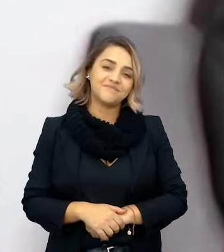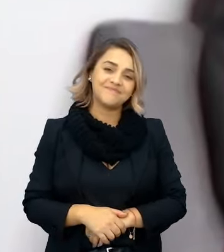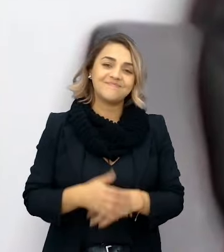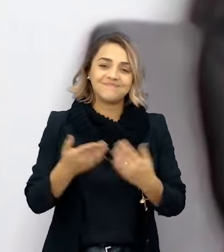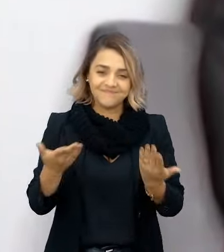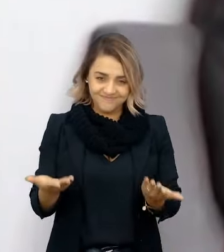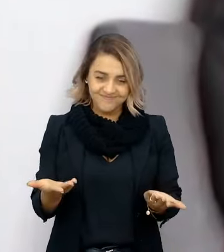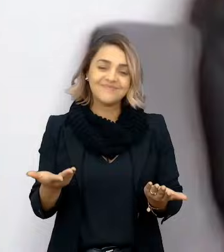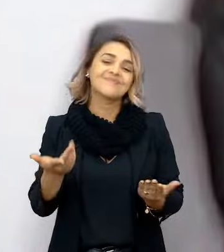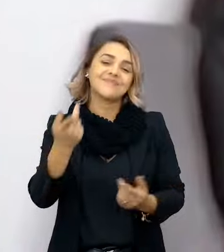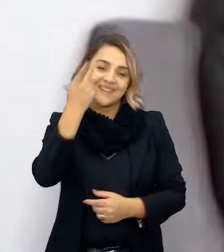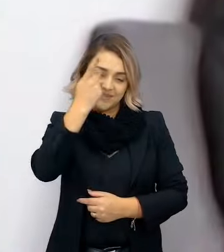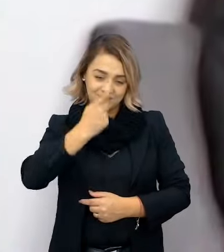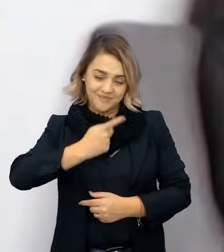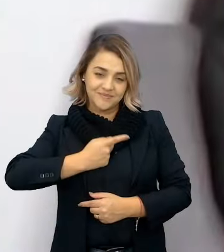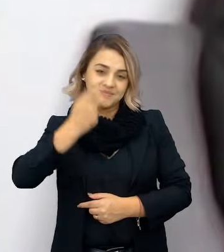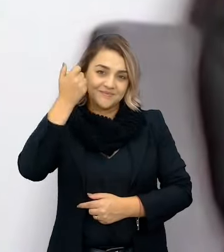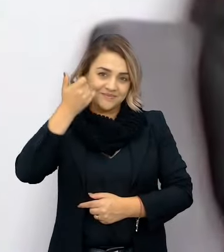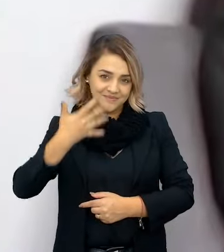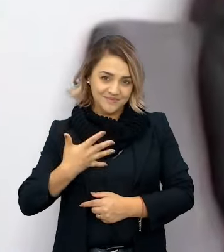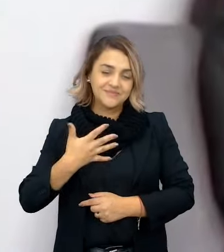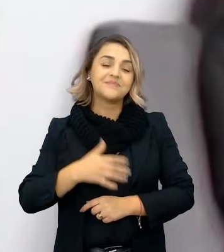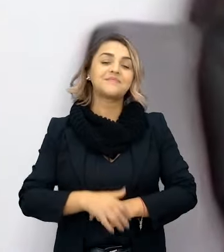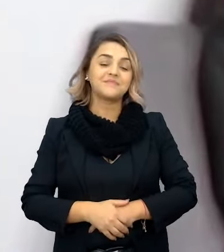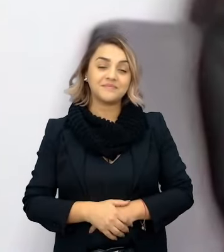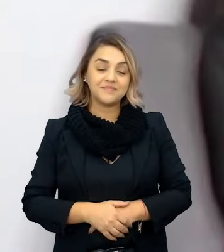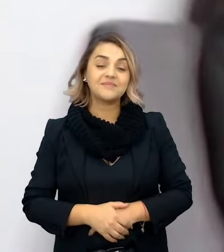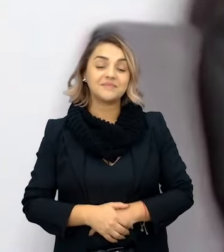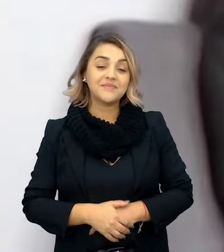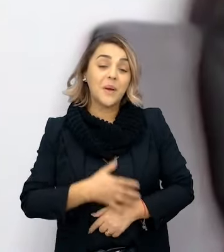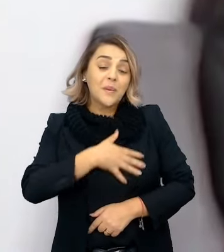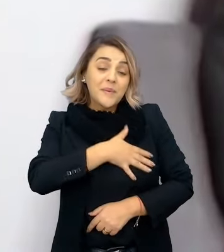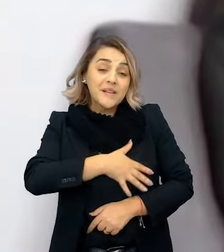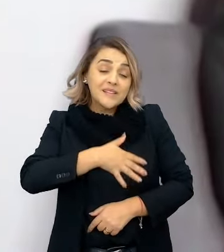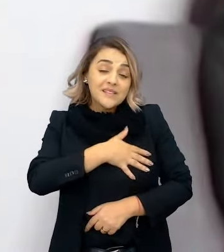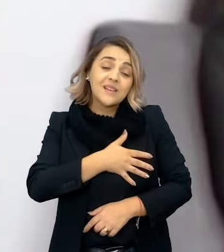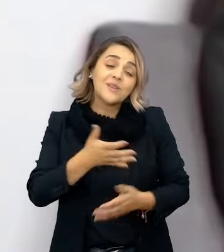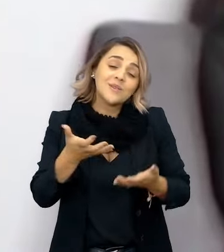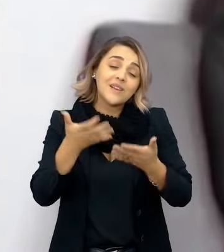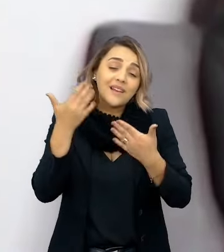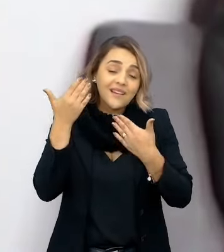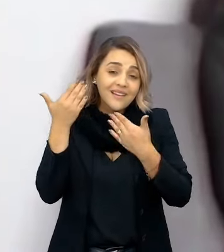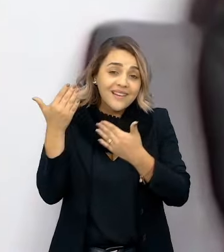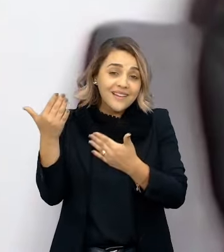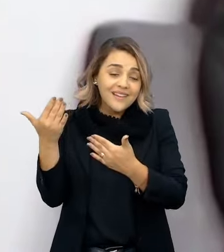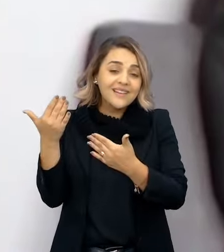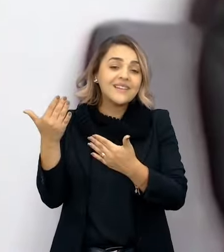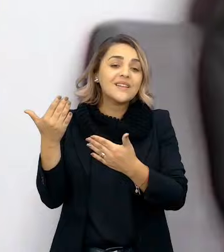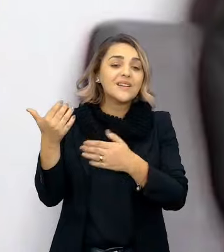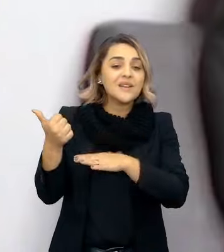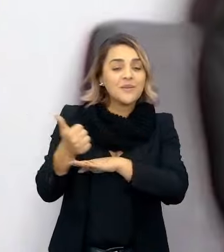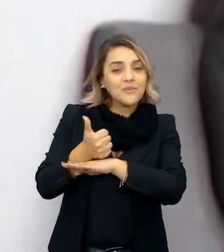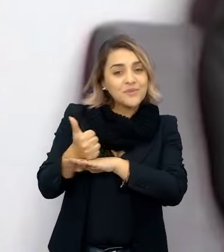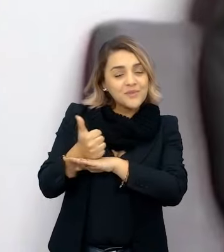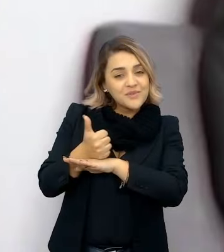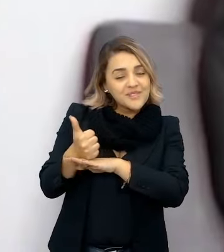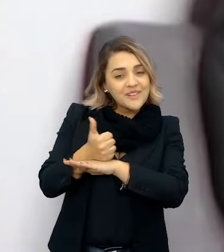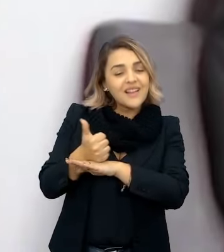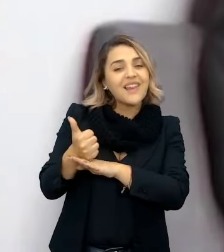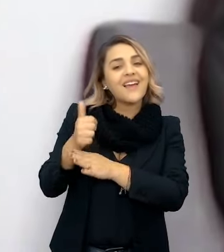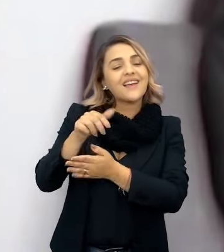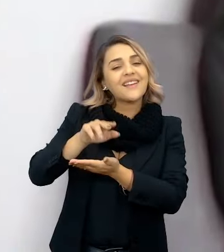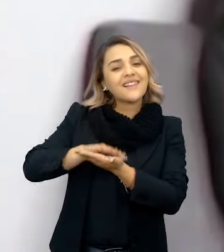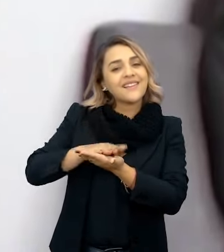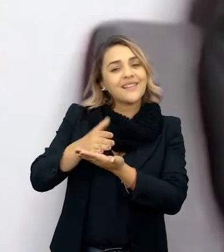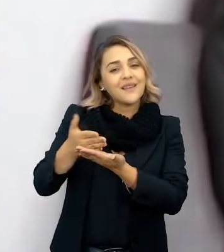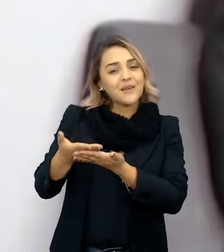minha audiodescrição. E é um prazer, e eu gostaria muito de agradecer aos profissionais de Libras,